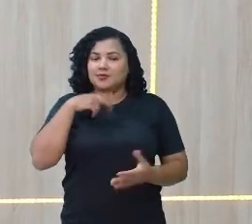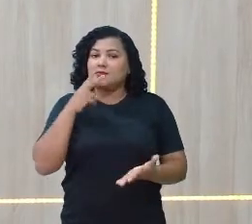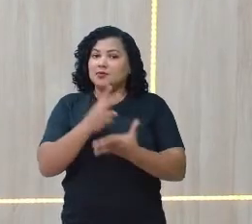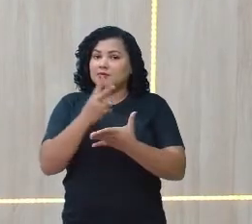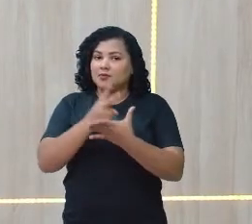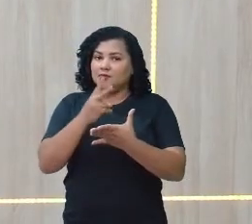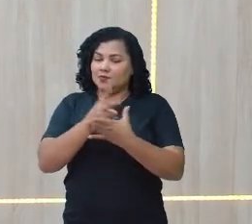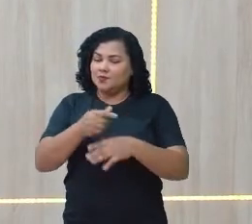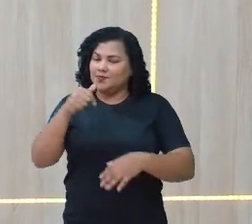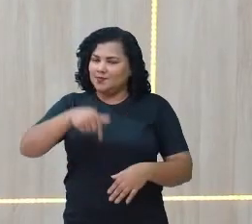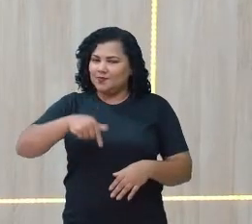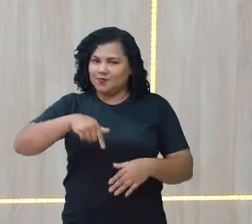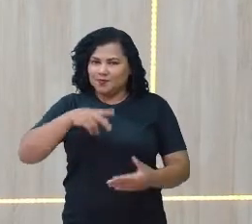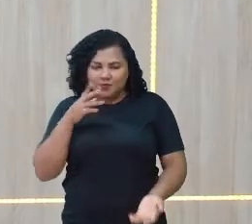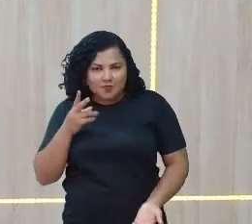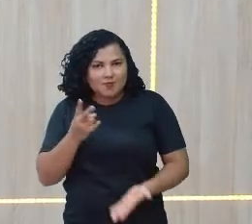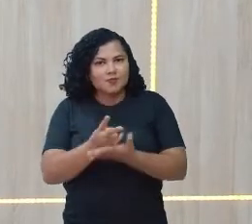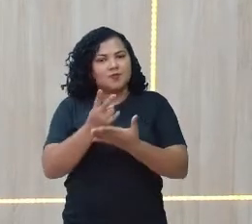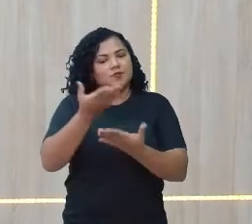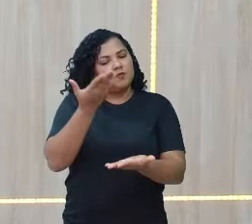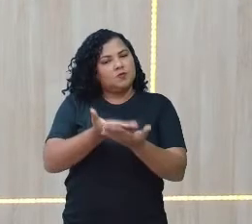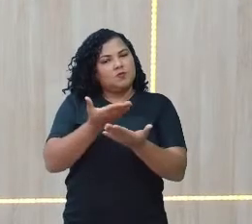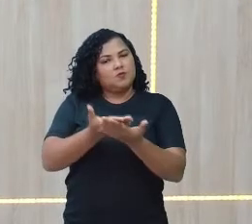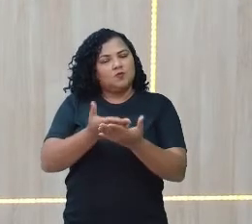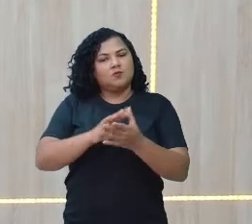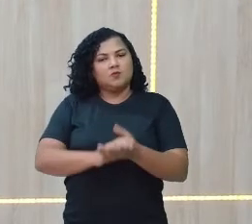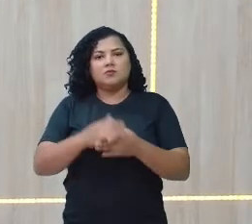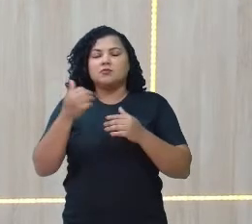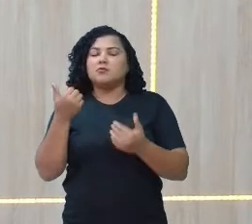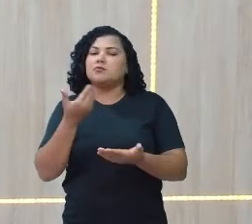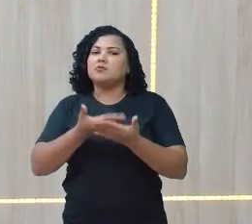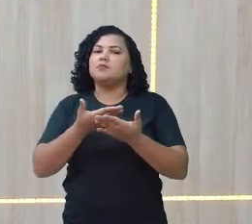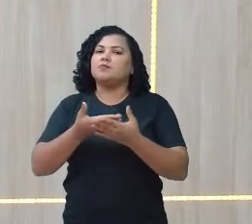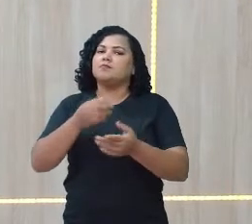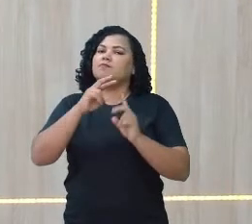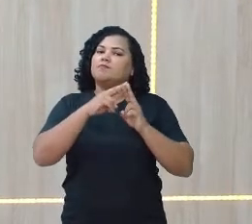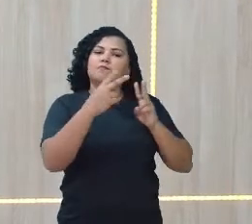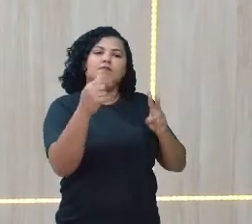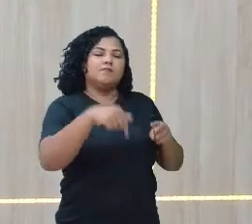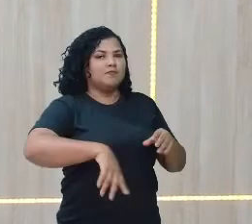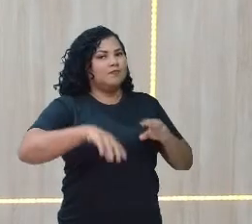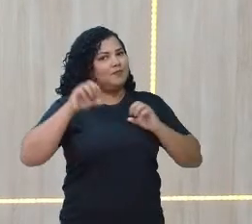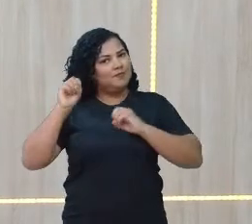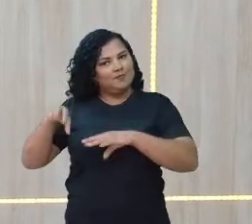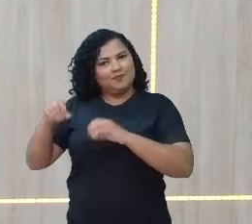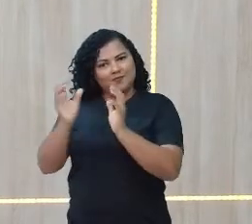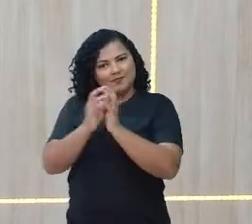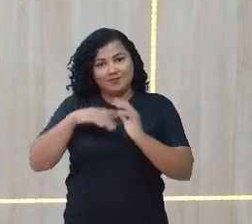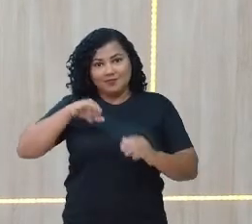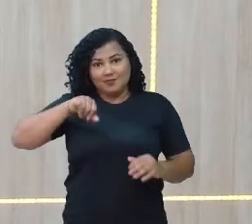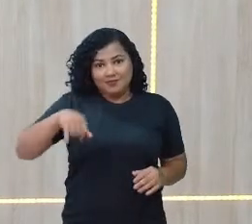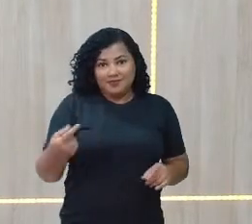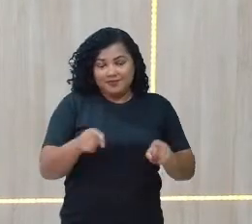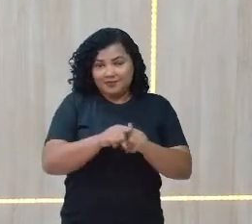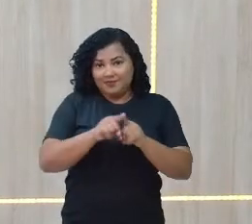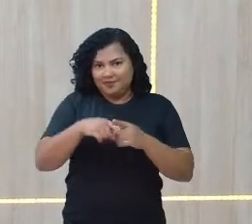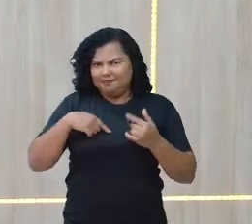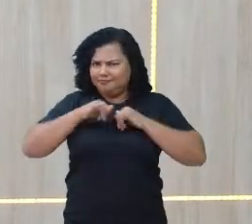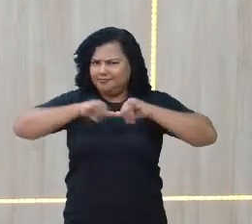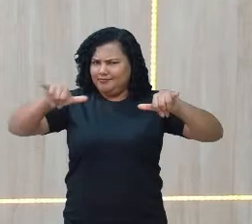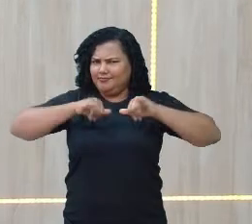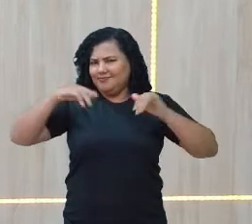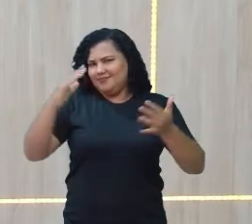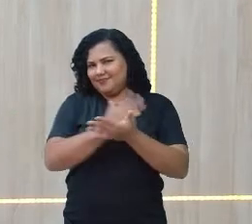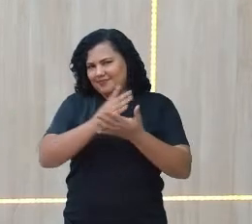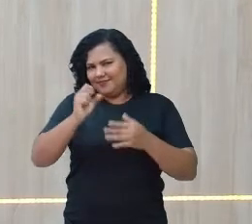nossa escola, né? Para aulas digitais do Educa Recife. E aí, vou aproveitar também para deixar alguns recadinhos,